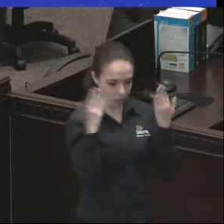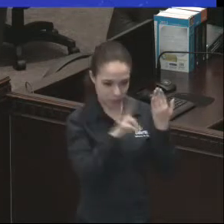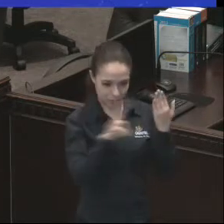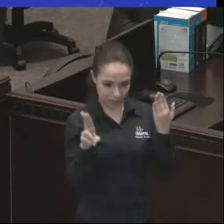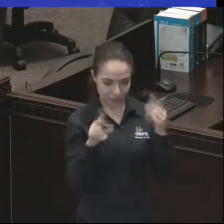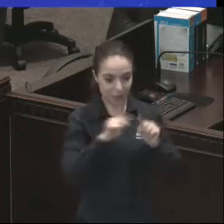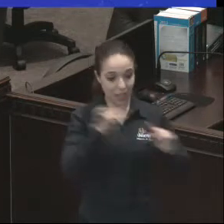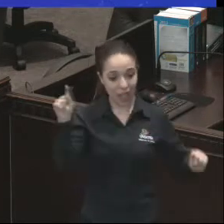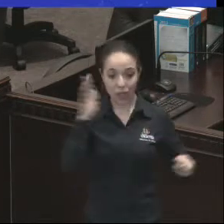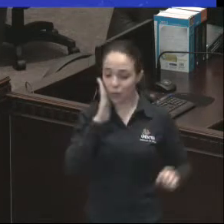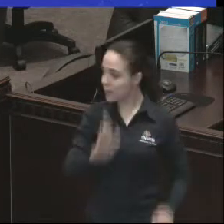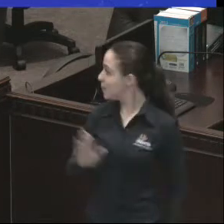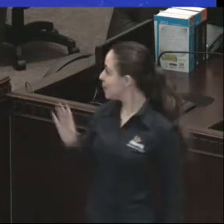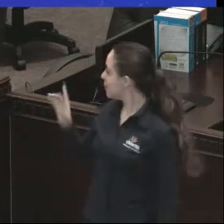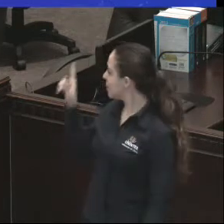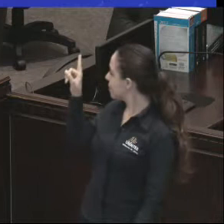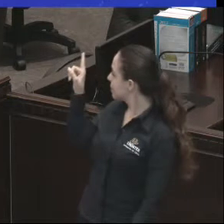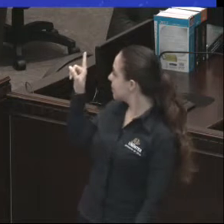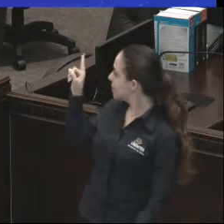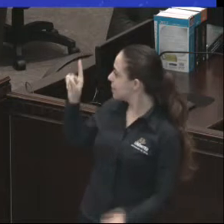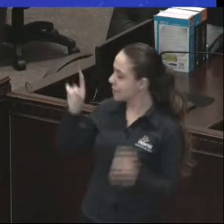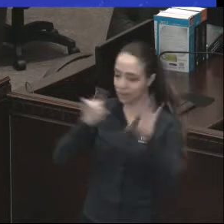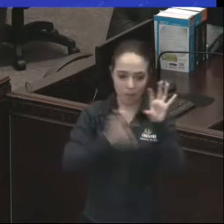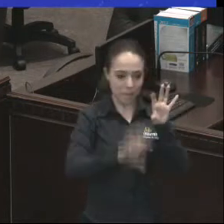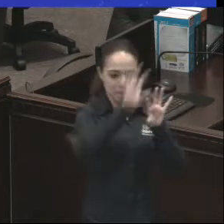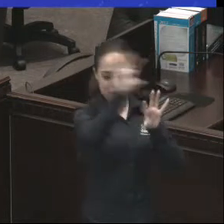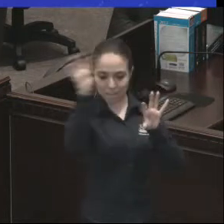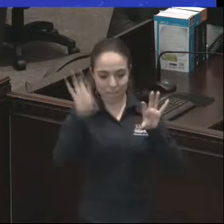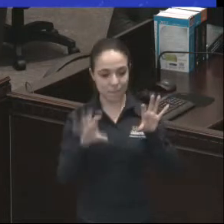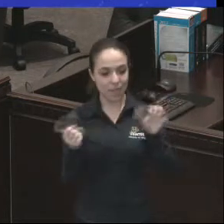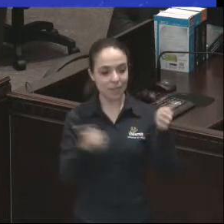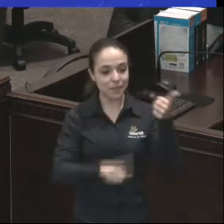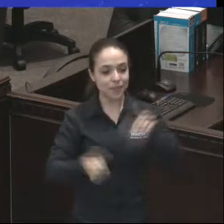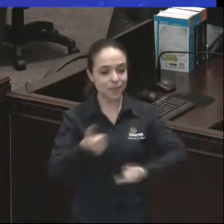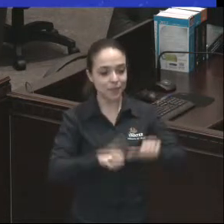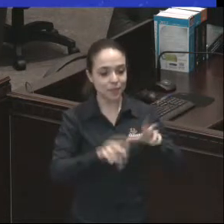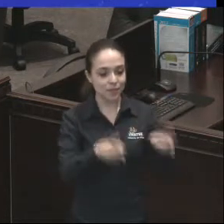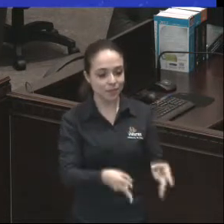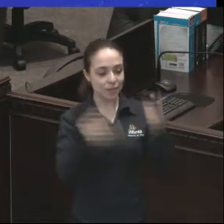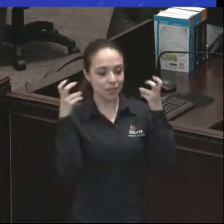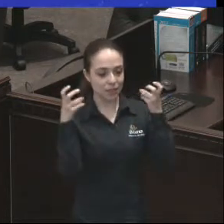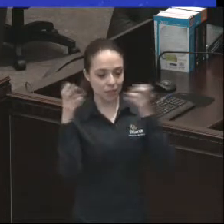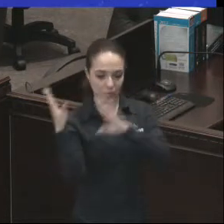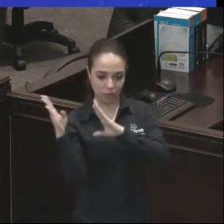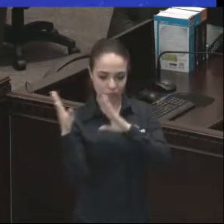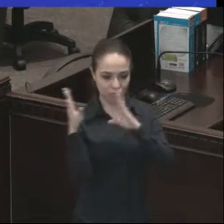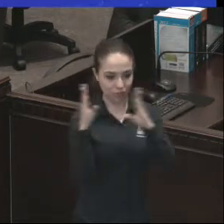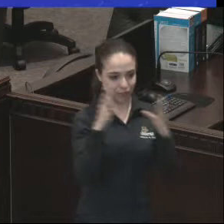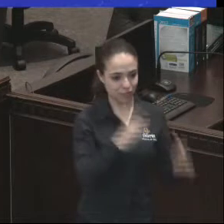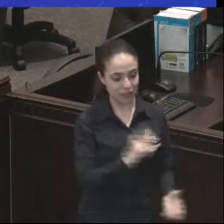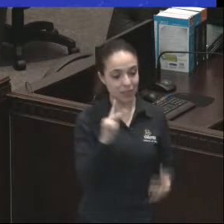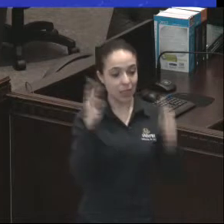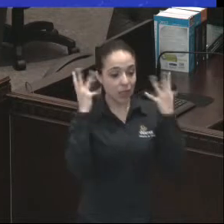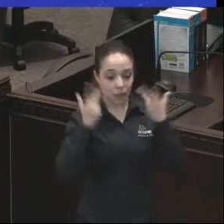barras azuis são as quantidades de proteínas envolvidas neste processo aqui, num